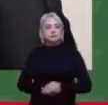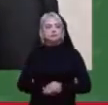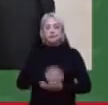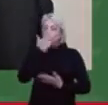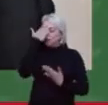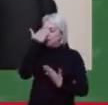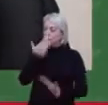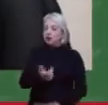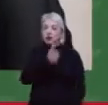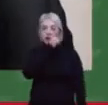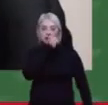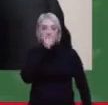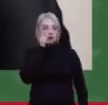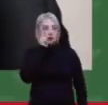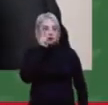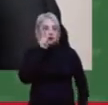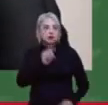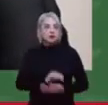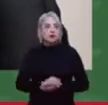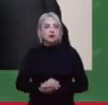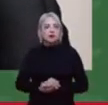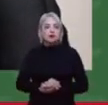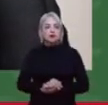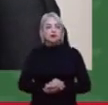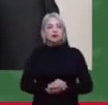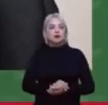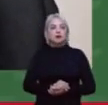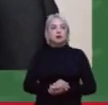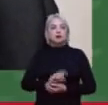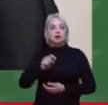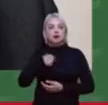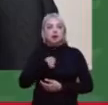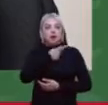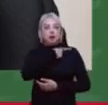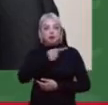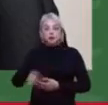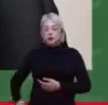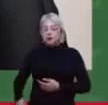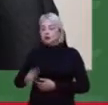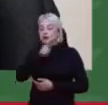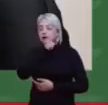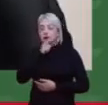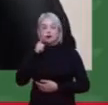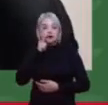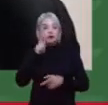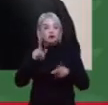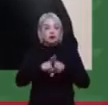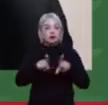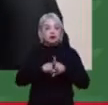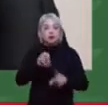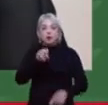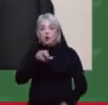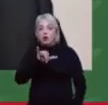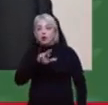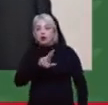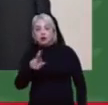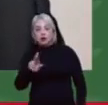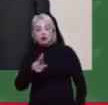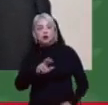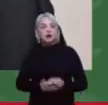Obrigado, Vitor Congresso, cumprimentado, bem como a presidenta Gleisi Hoffmann e também ao Aldar Cunha, que,